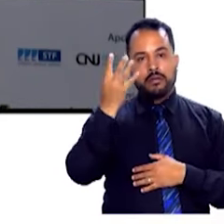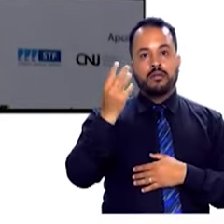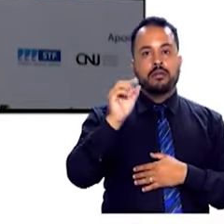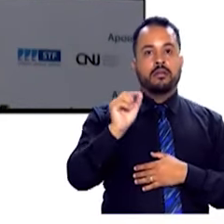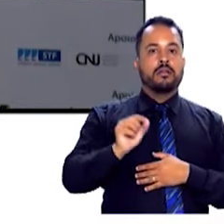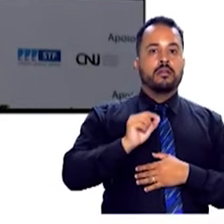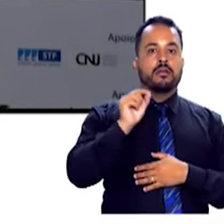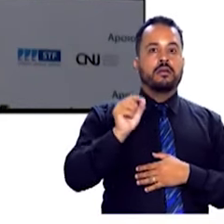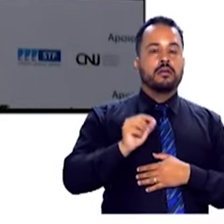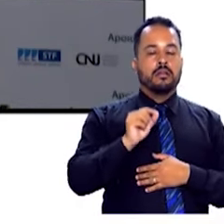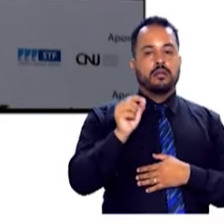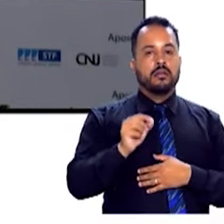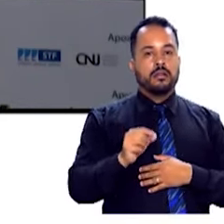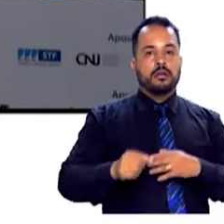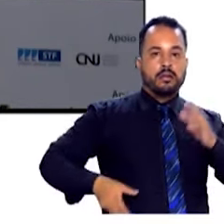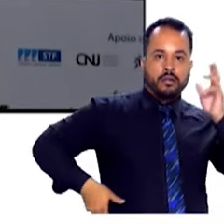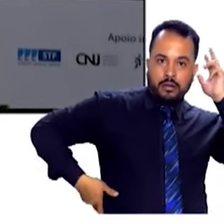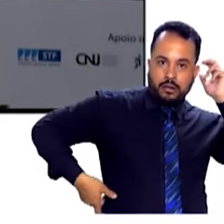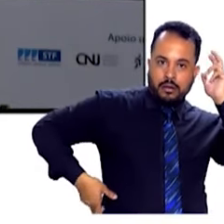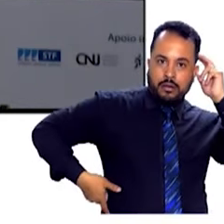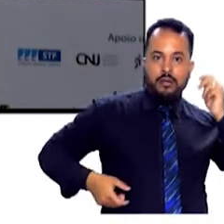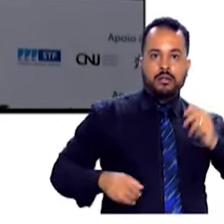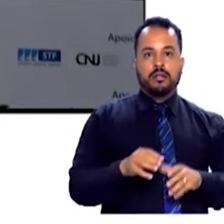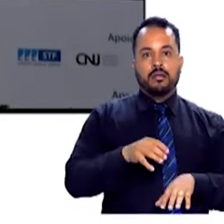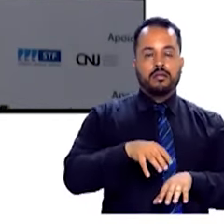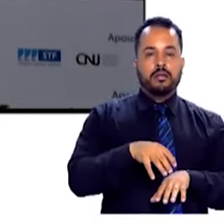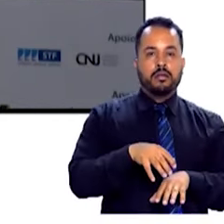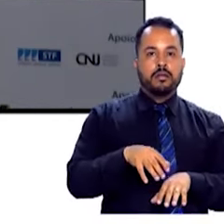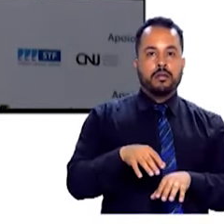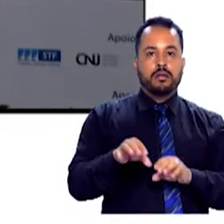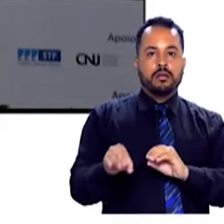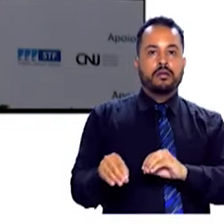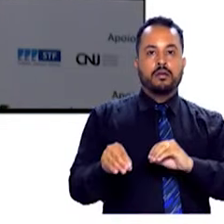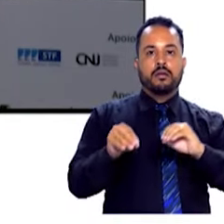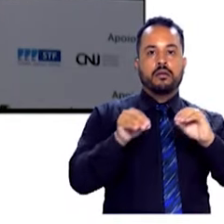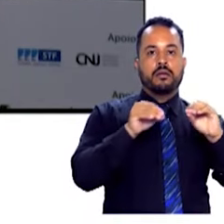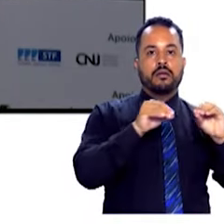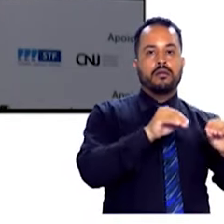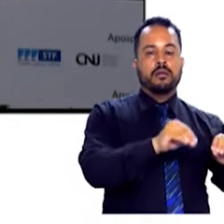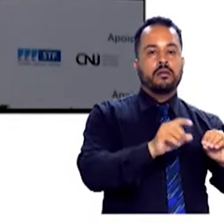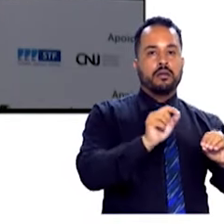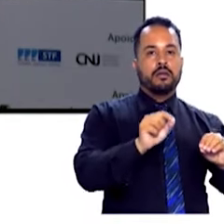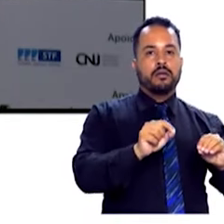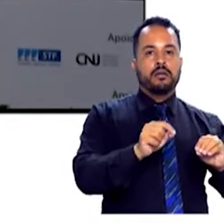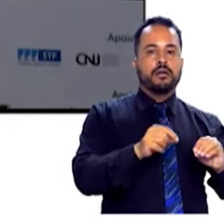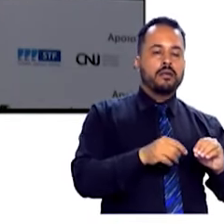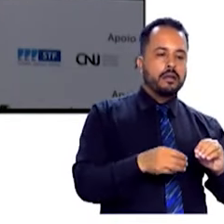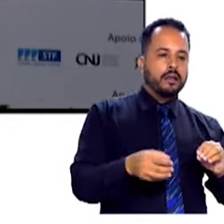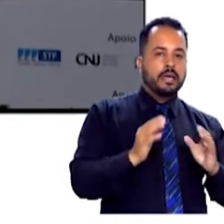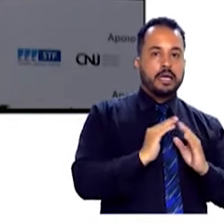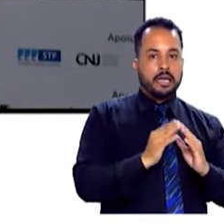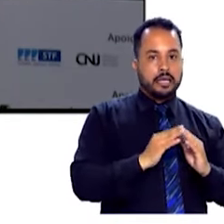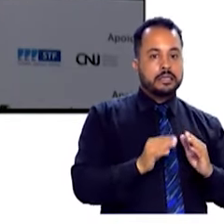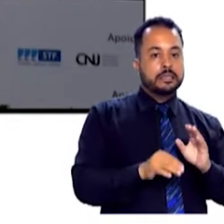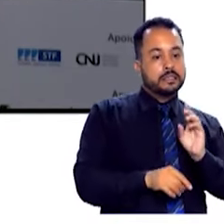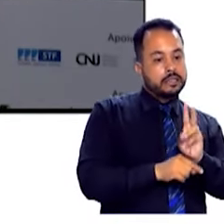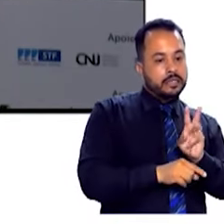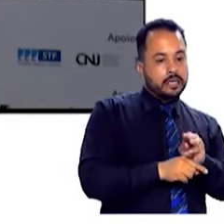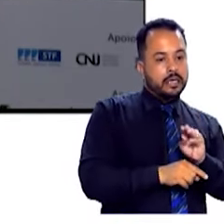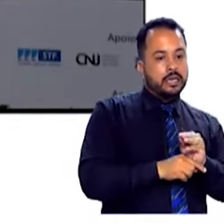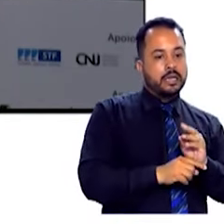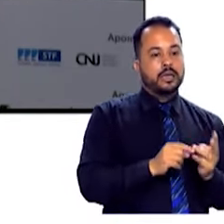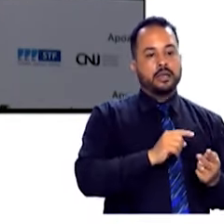importar duas chimpanzés pequenas e criá-las como se fossem duas